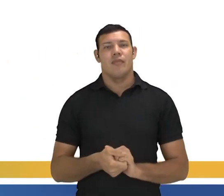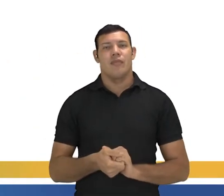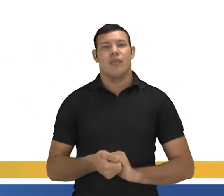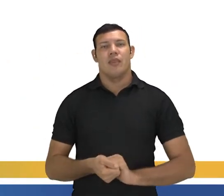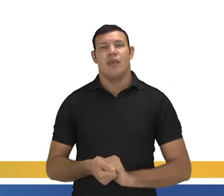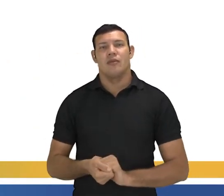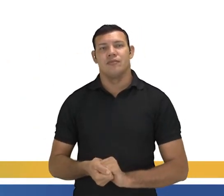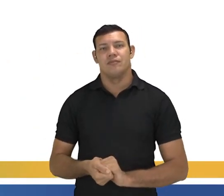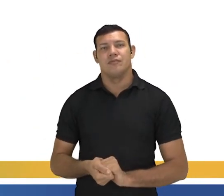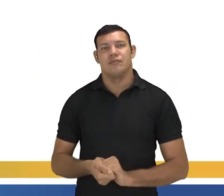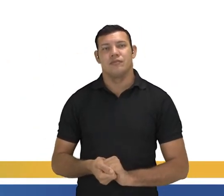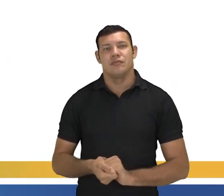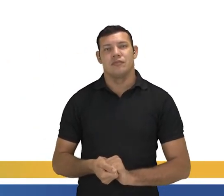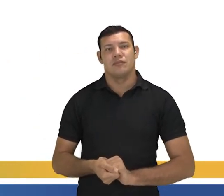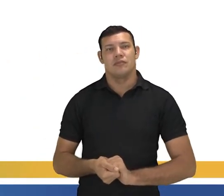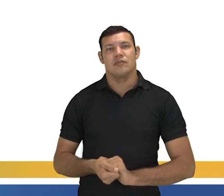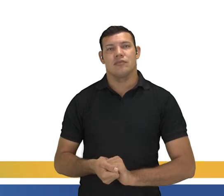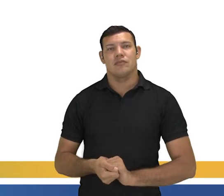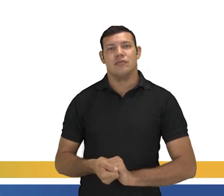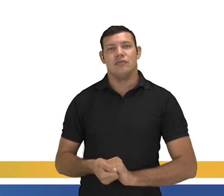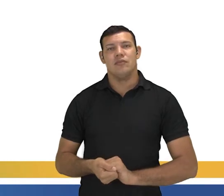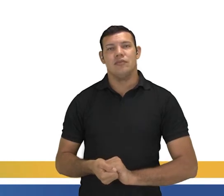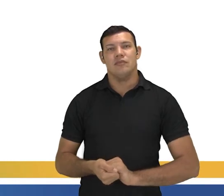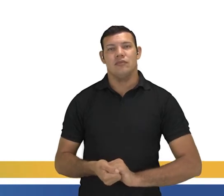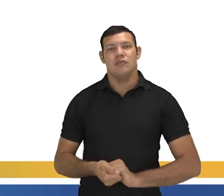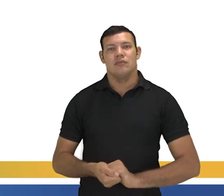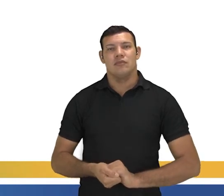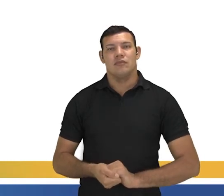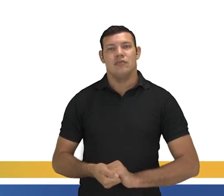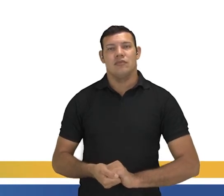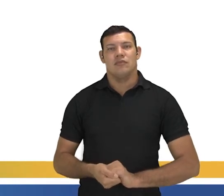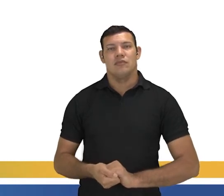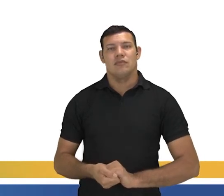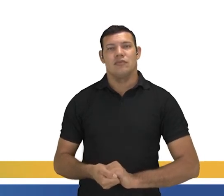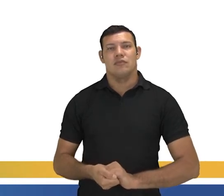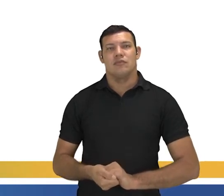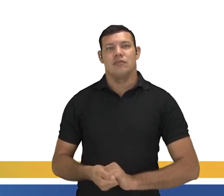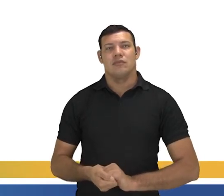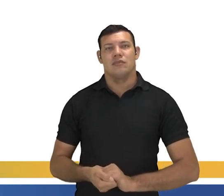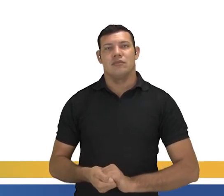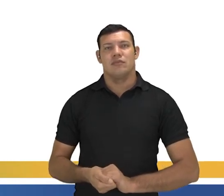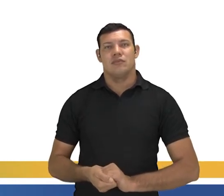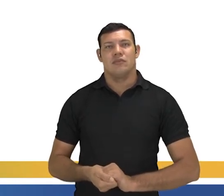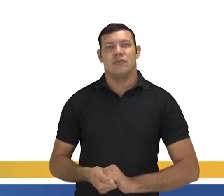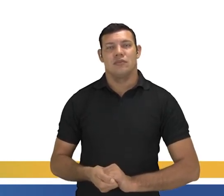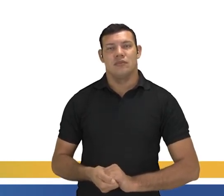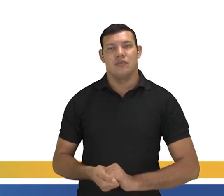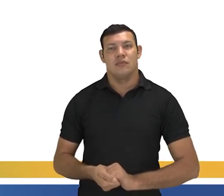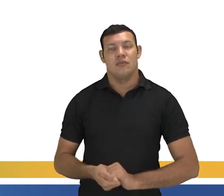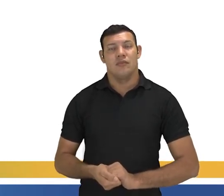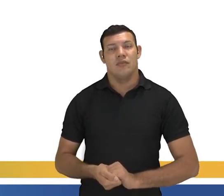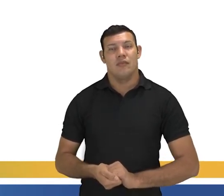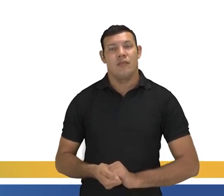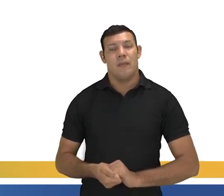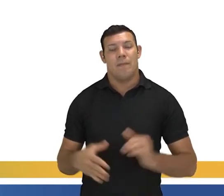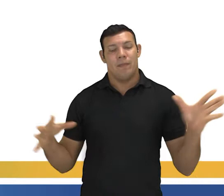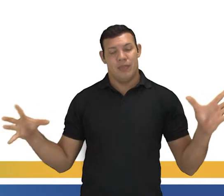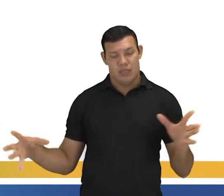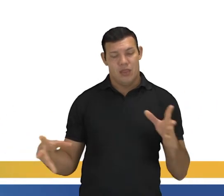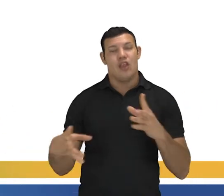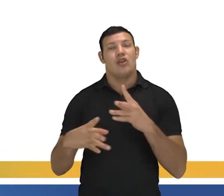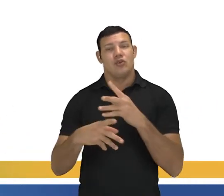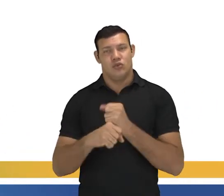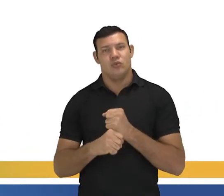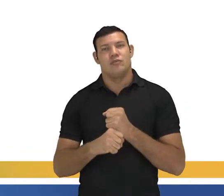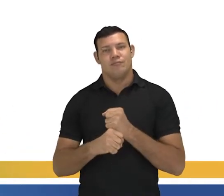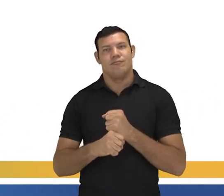REC é igual a 1 sobre R1, mais 1 sobre R2, mais 1 sobre R3. Então você vai fazer a soma